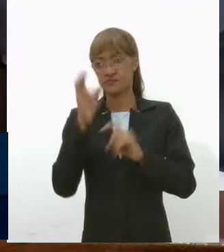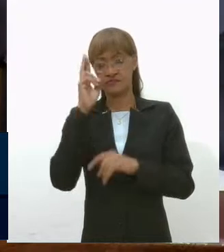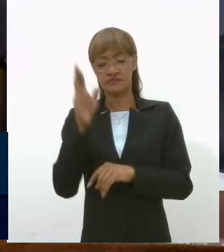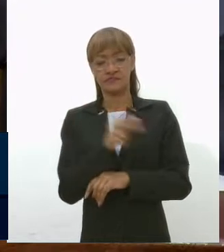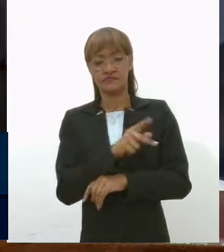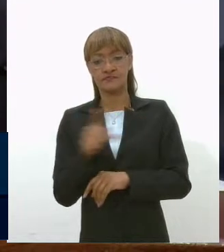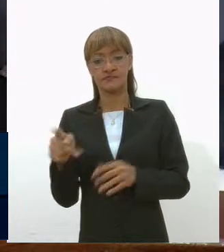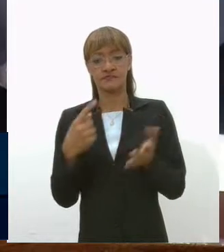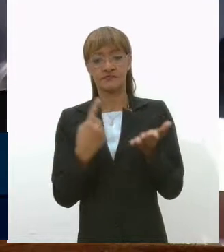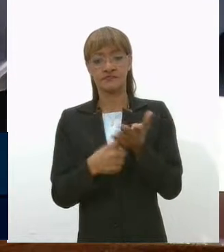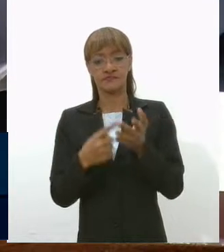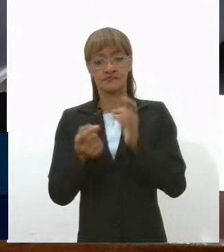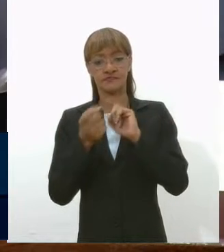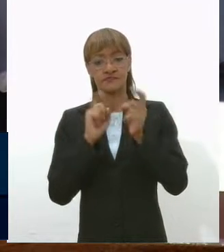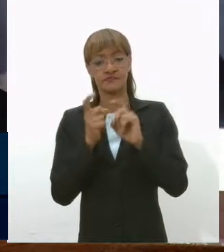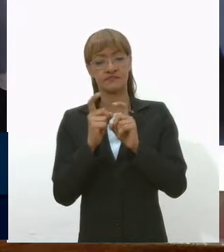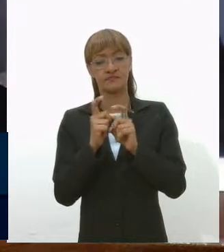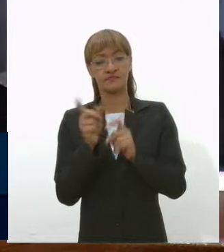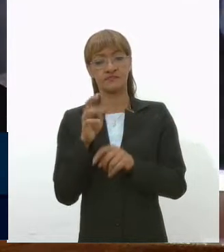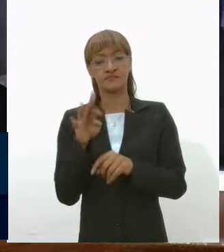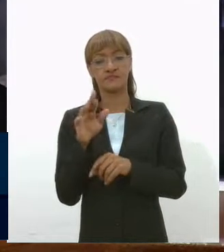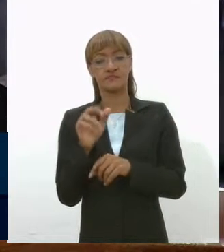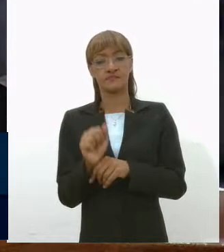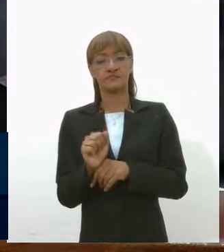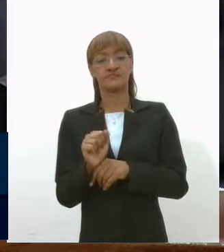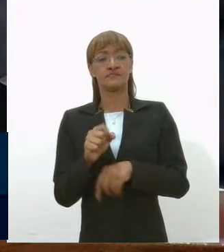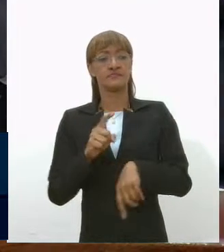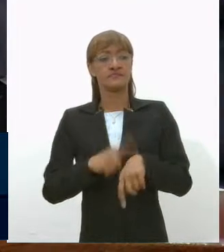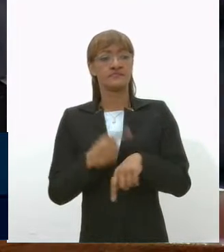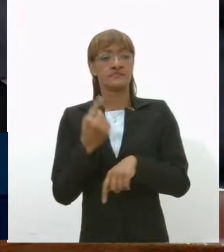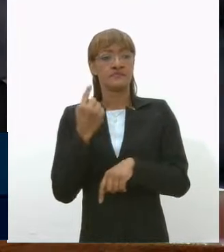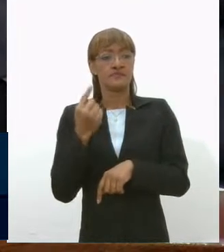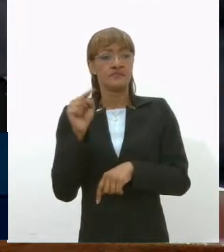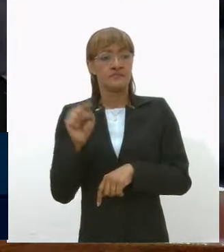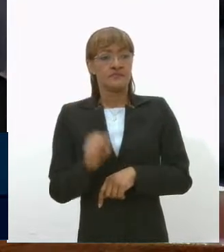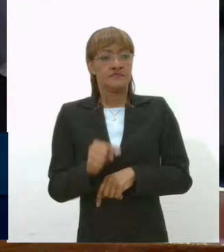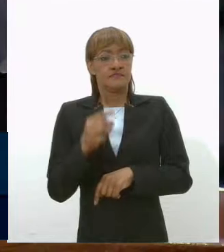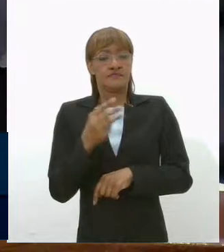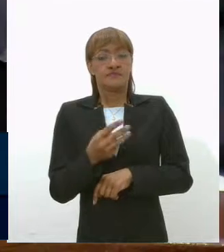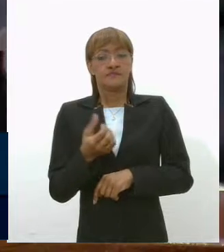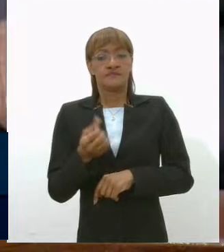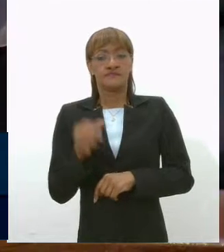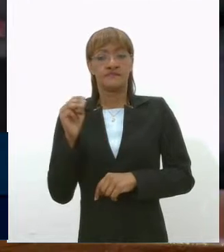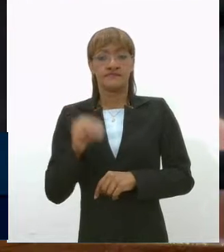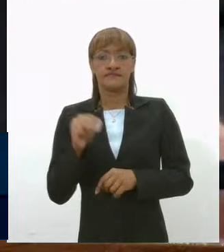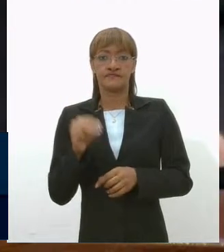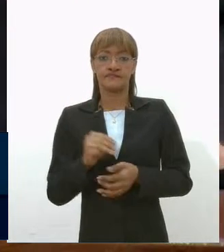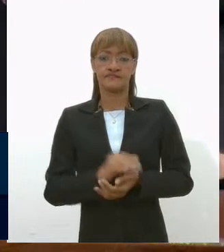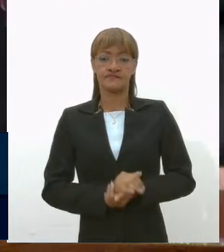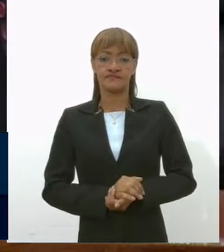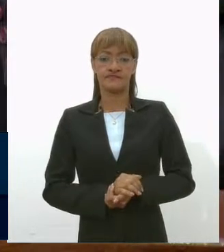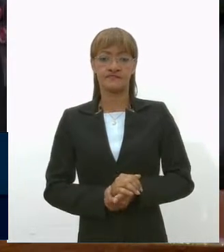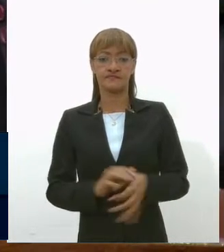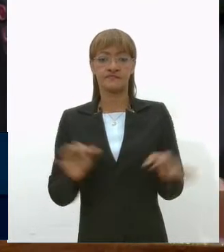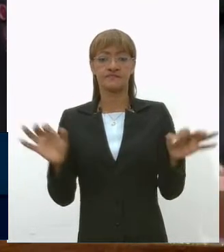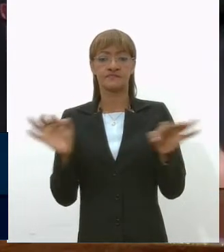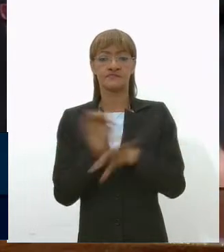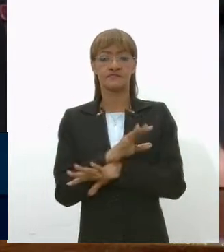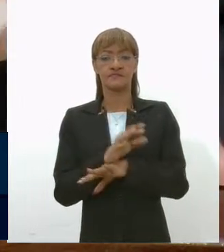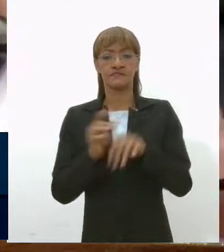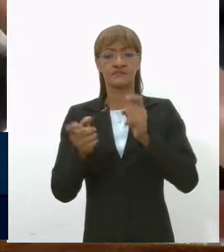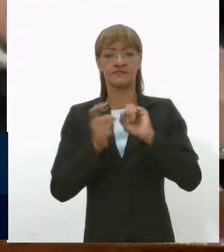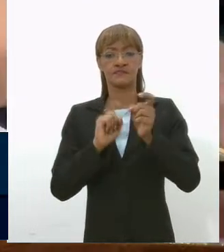a sessão extraordinária para as 13 horas e 36 minutos e, em seguida, encerrou a